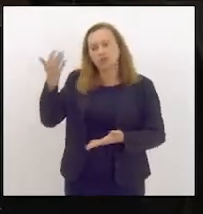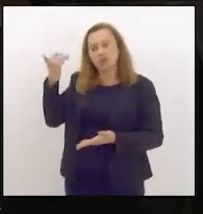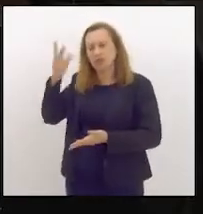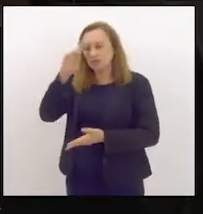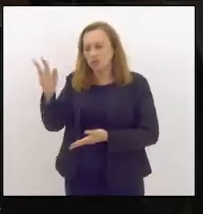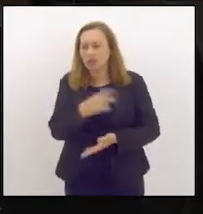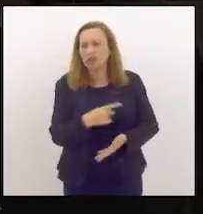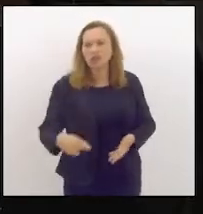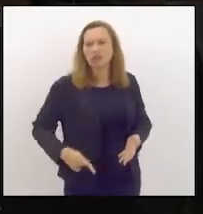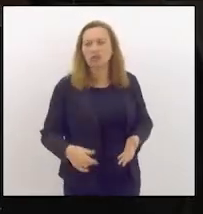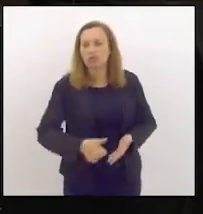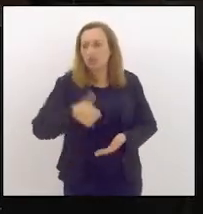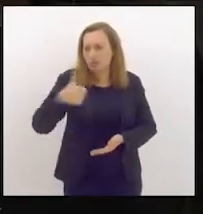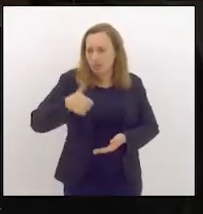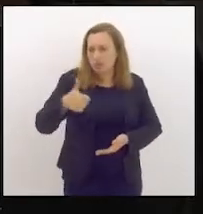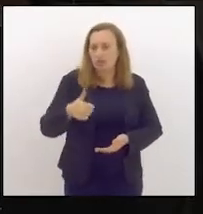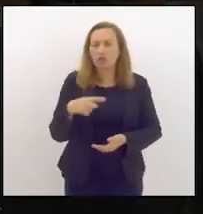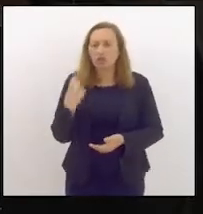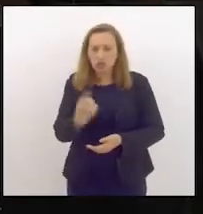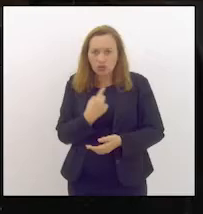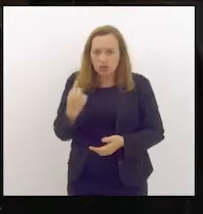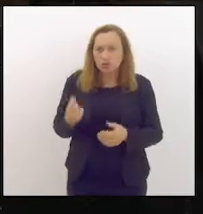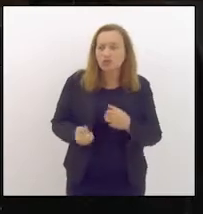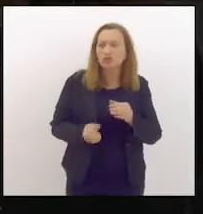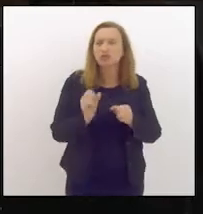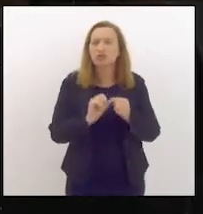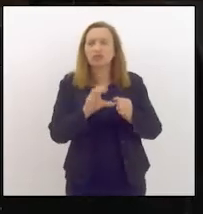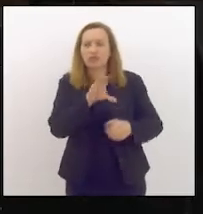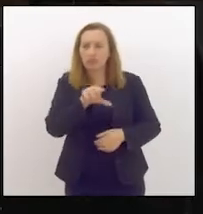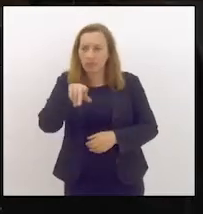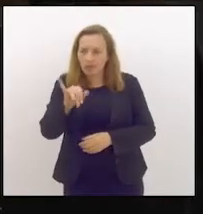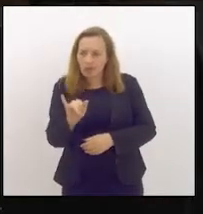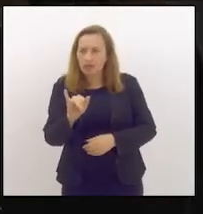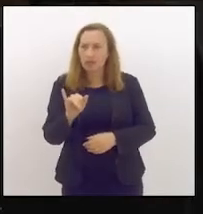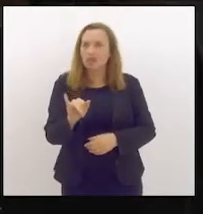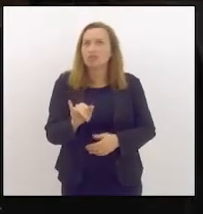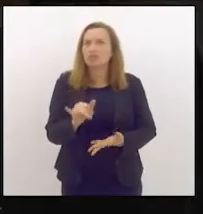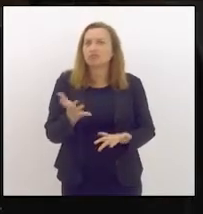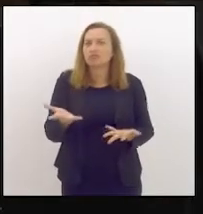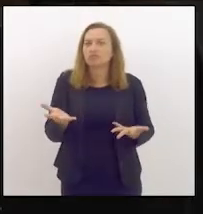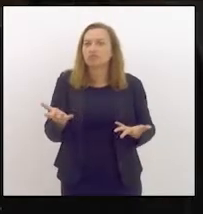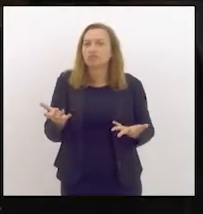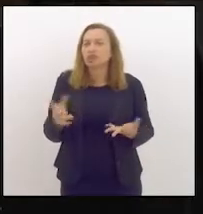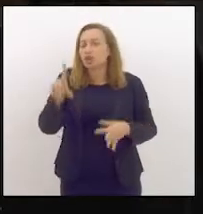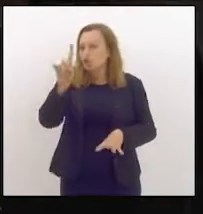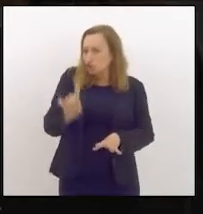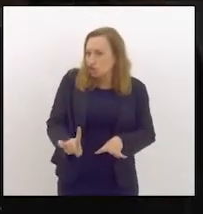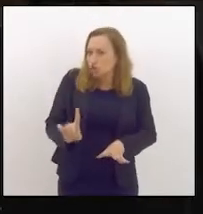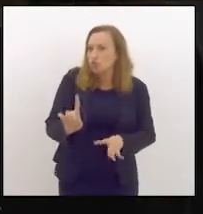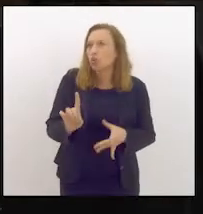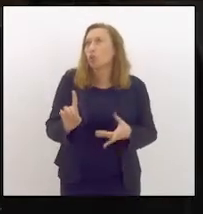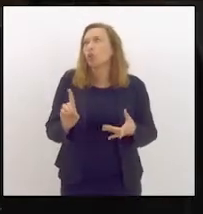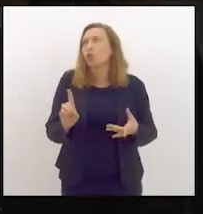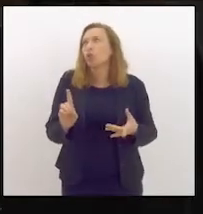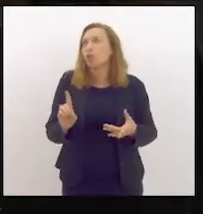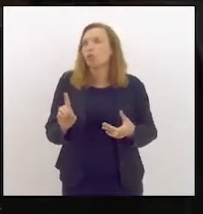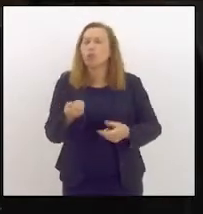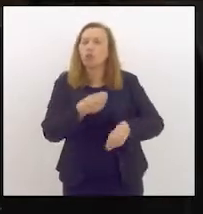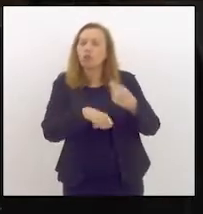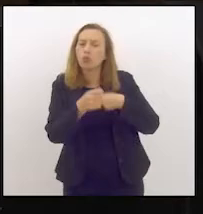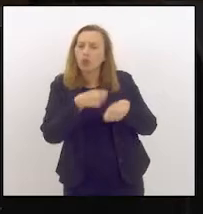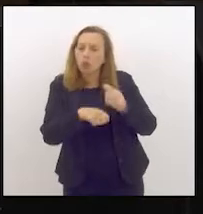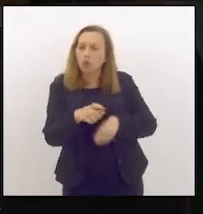senhor presidente a primeira oitiva que fizemos dessa CPI eram diretor diretor